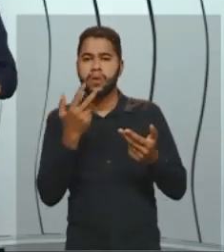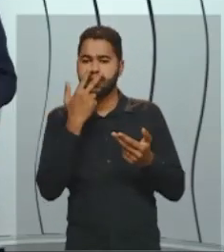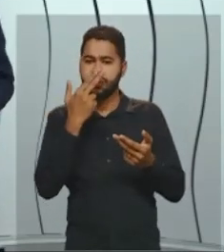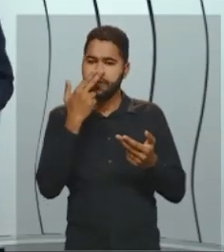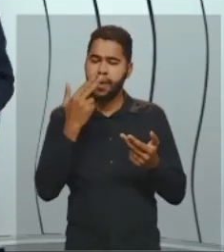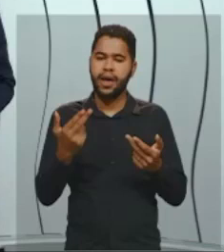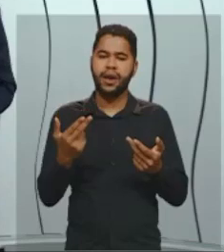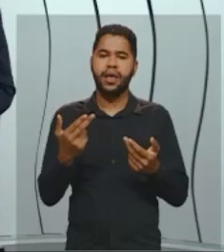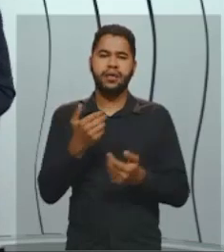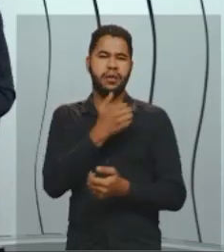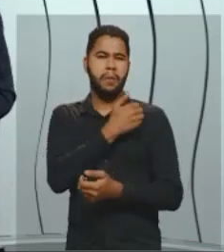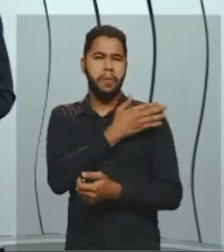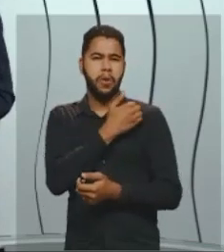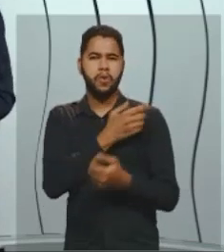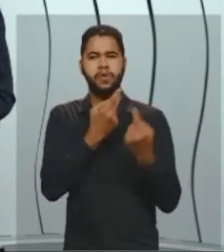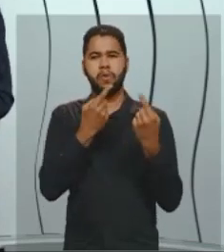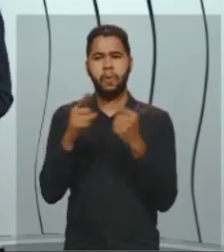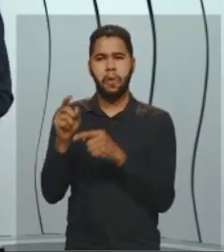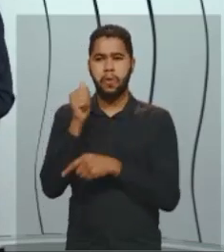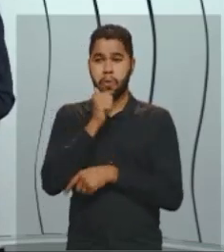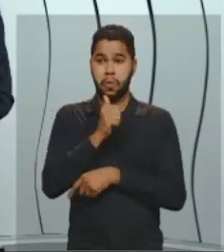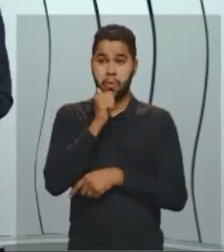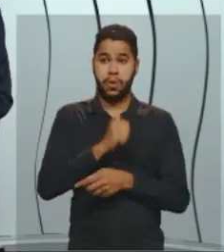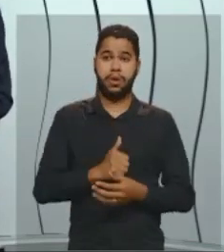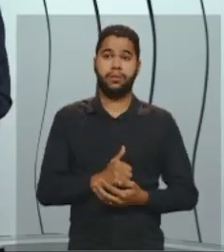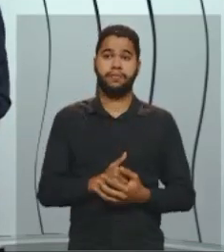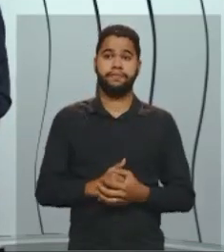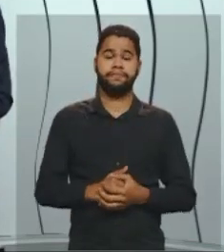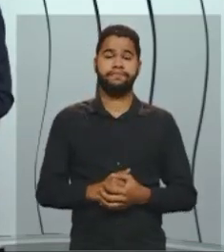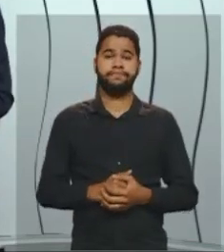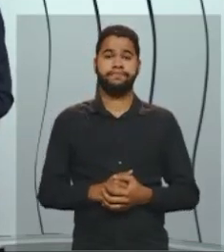estereotipadas e preconceituosas contra a mulher. Então,